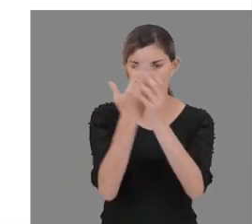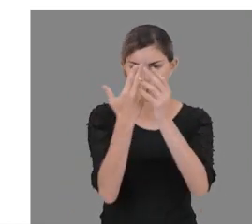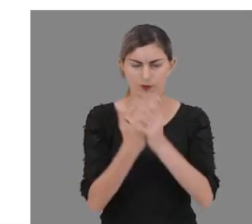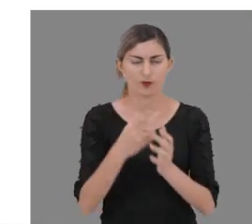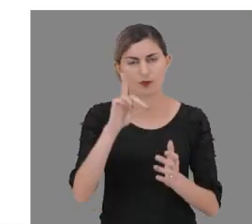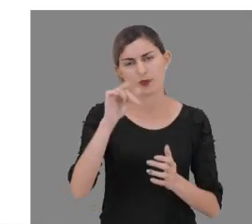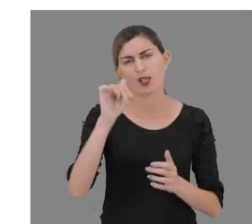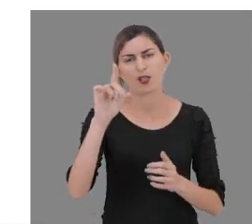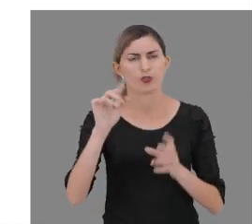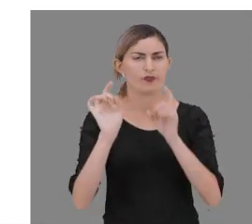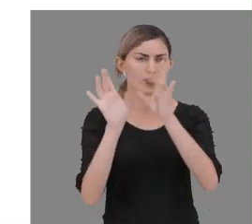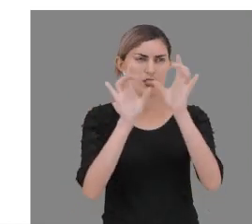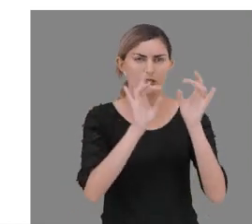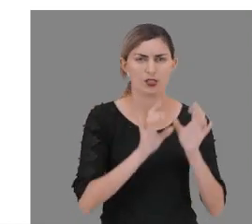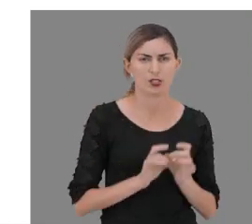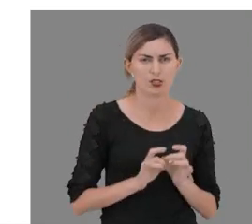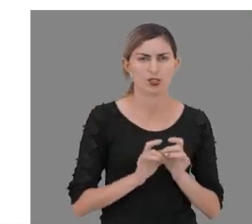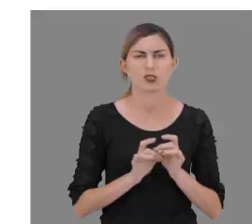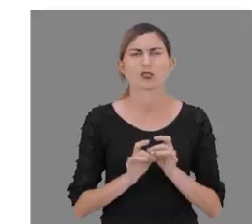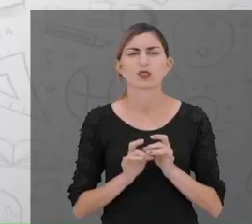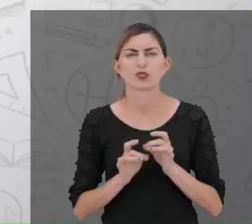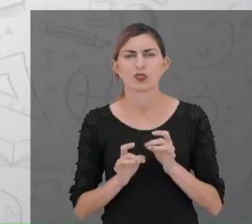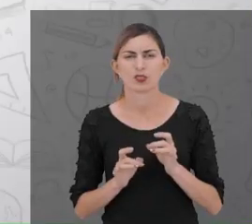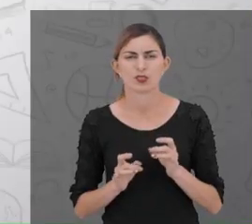nosso banco de dados vendas.